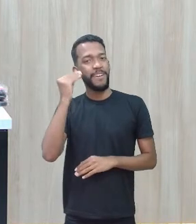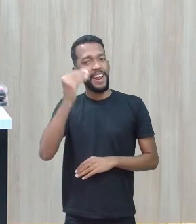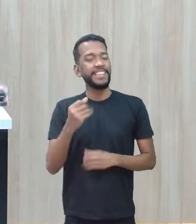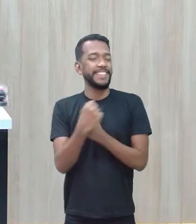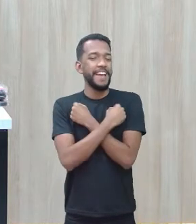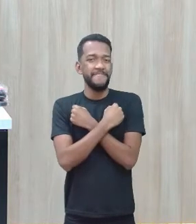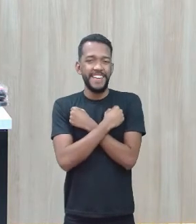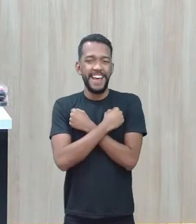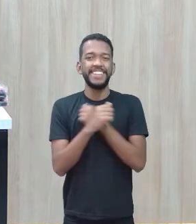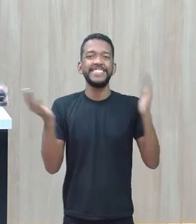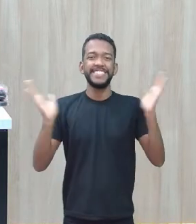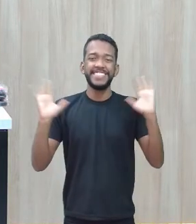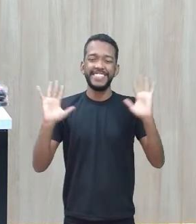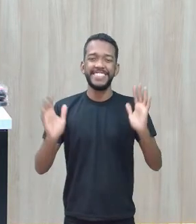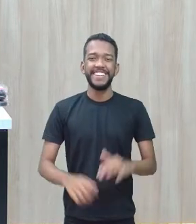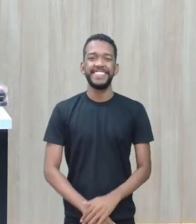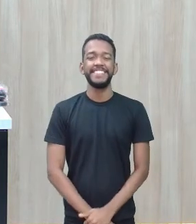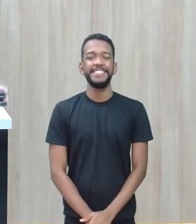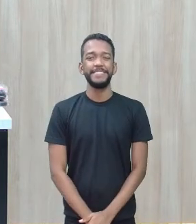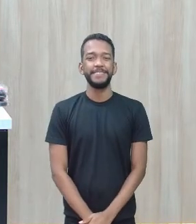grande abraço. Tchau, pessoal!